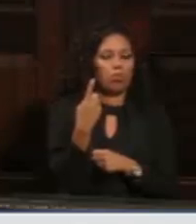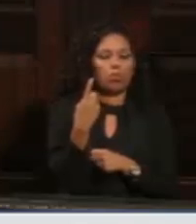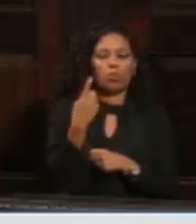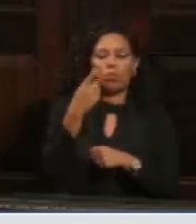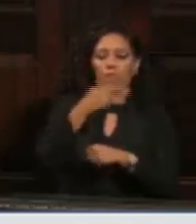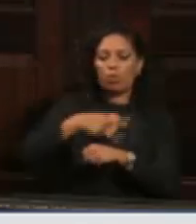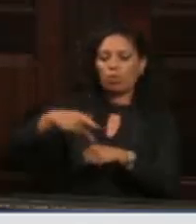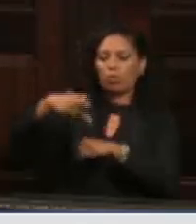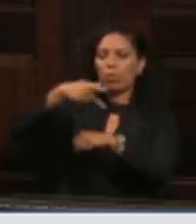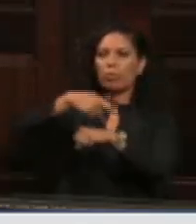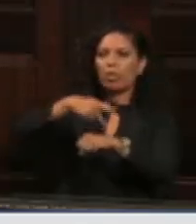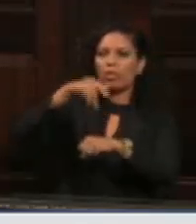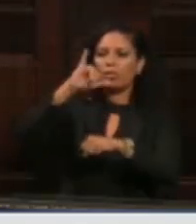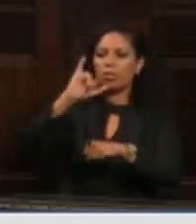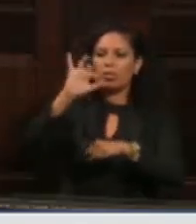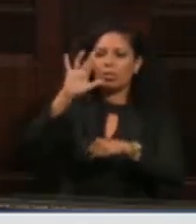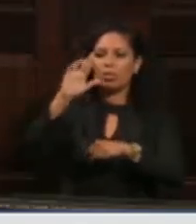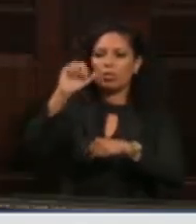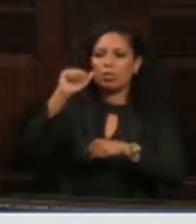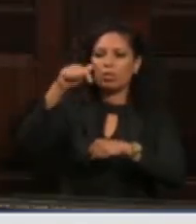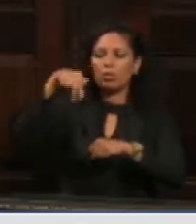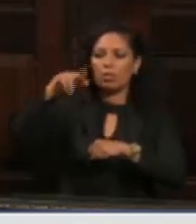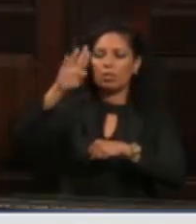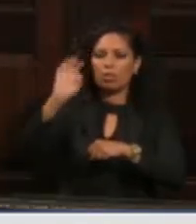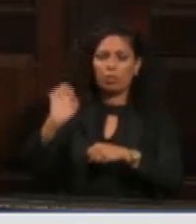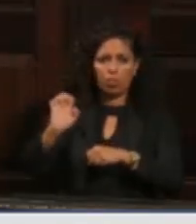antigo parceiro dos Estados Unidos,